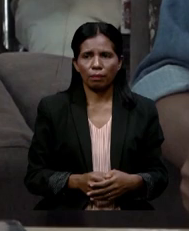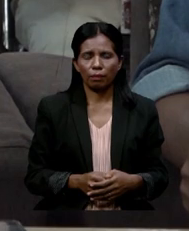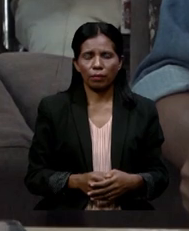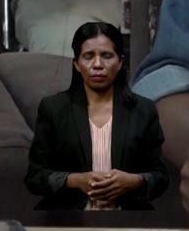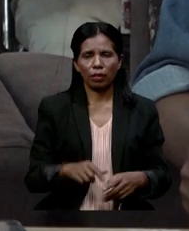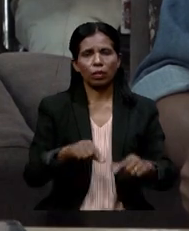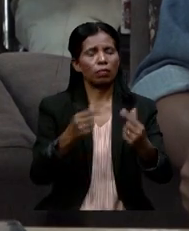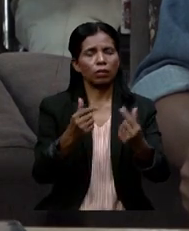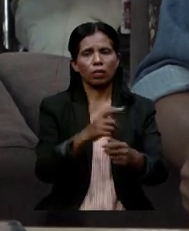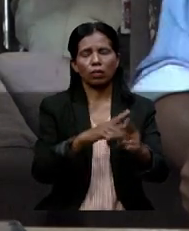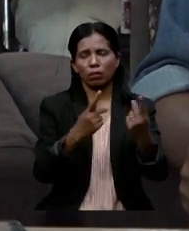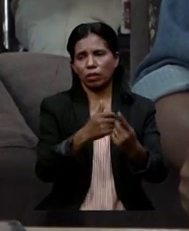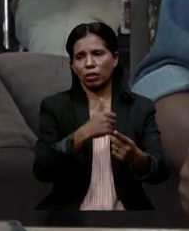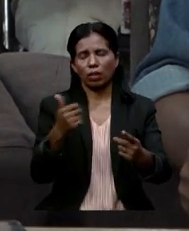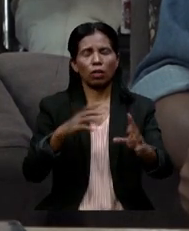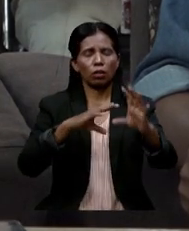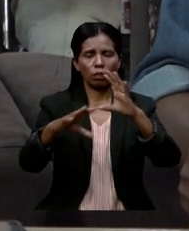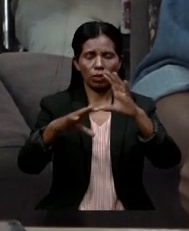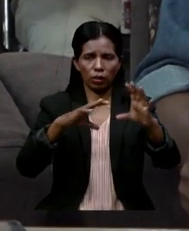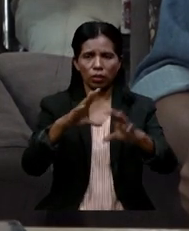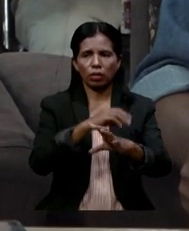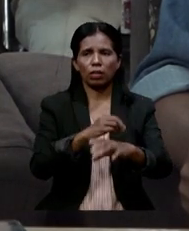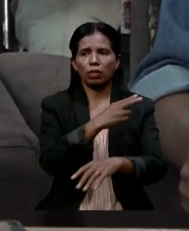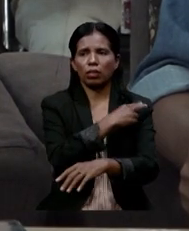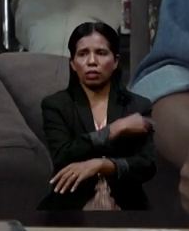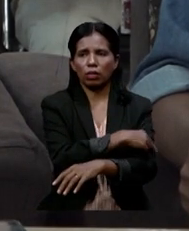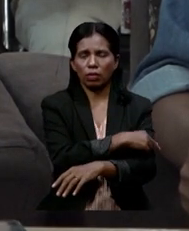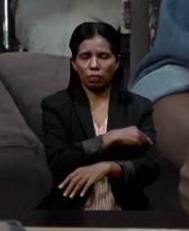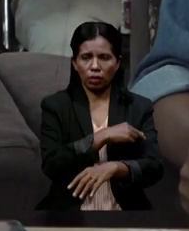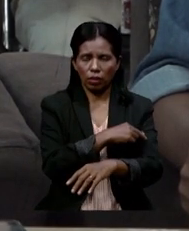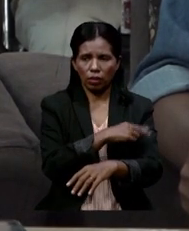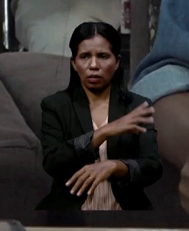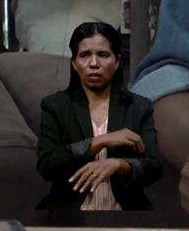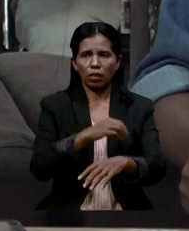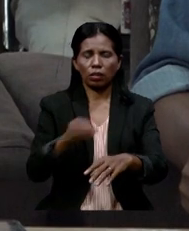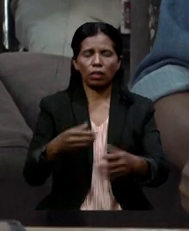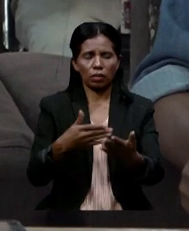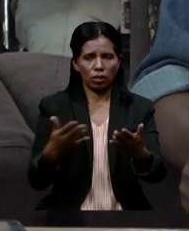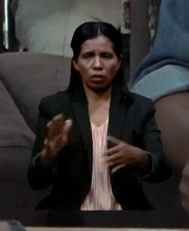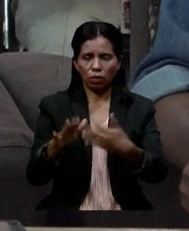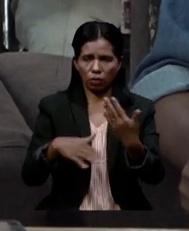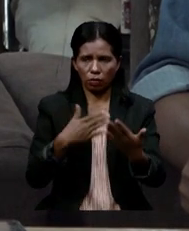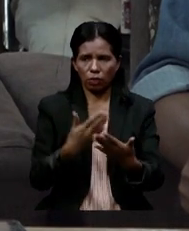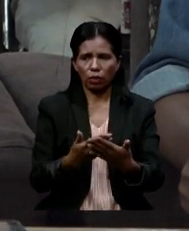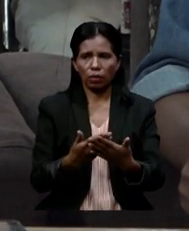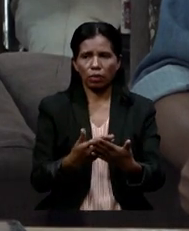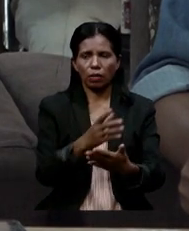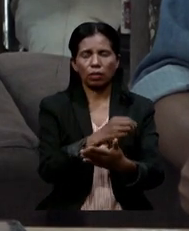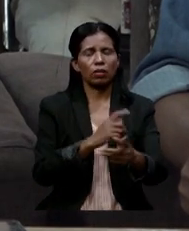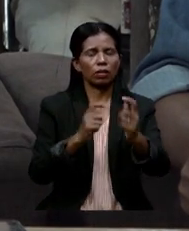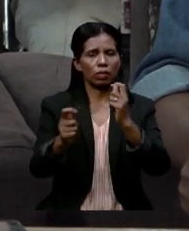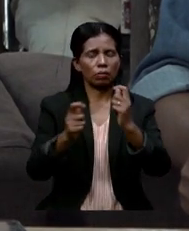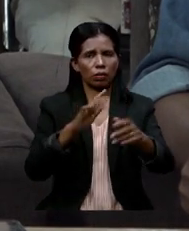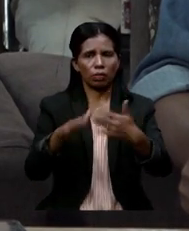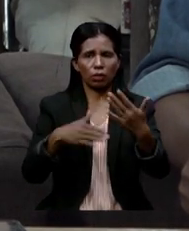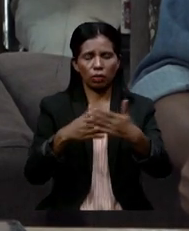selo ganesa telecomunicação, retalho, hospitalidade, propriedade no transporte sir,